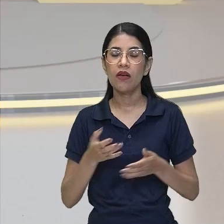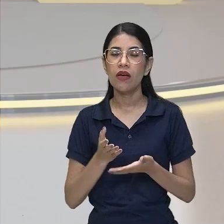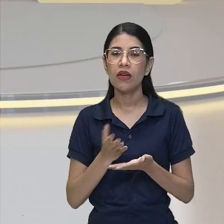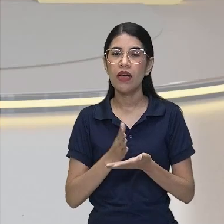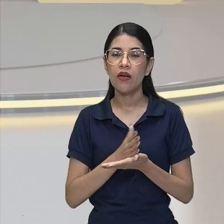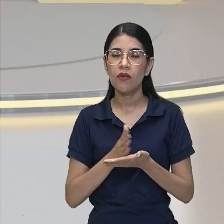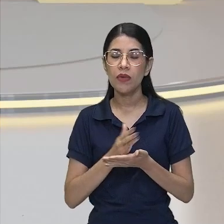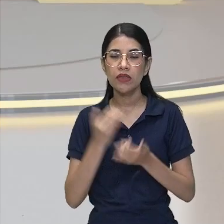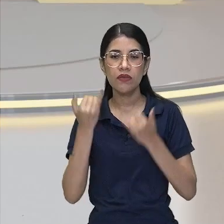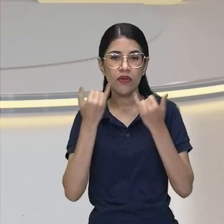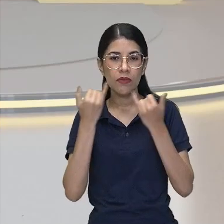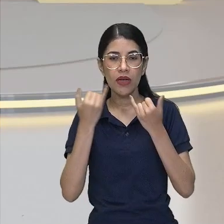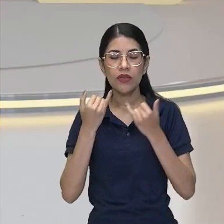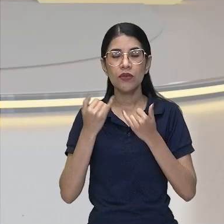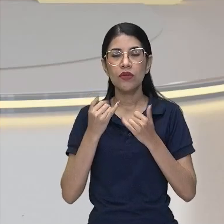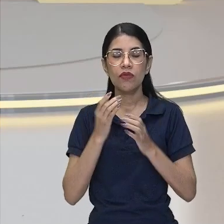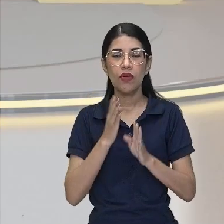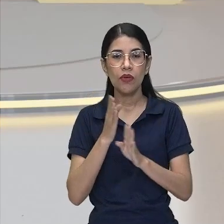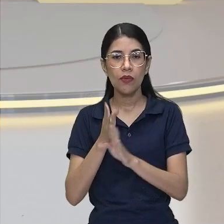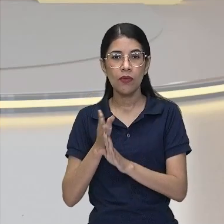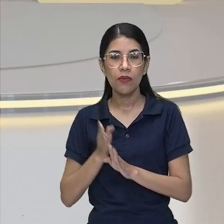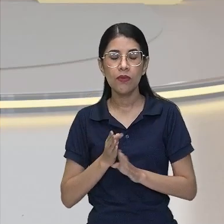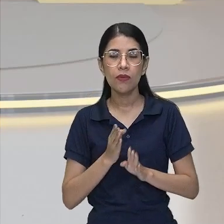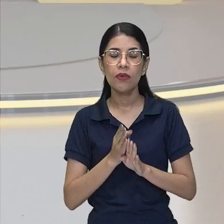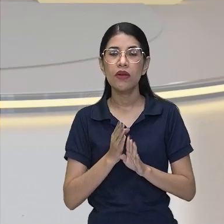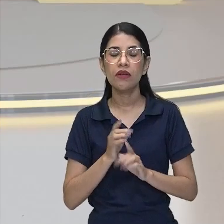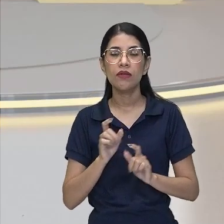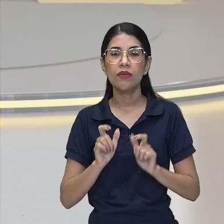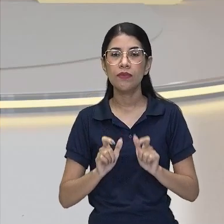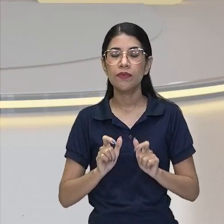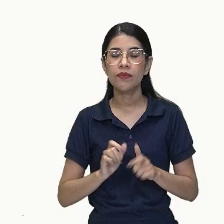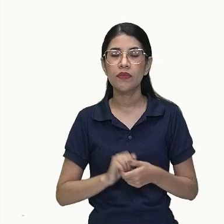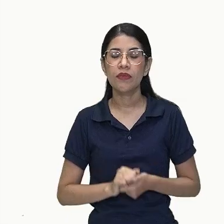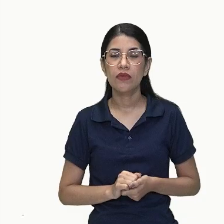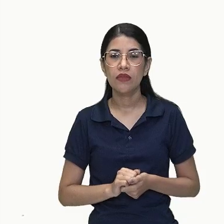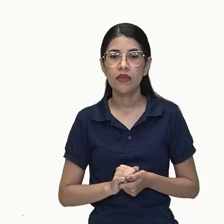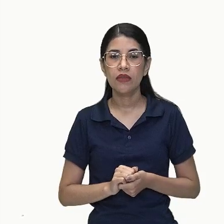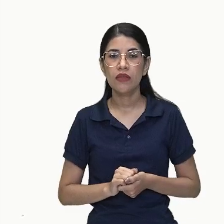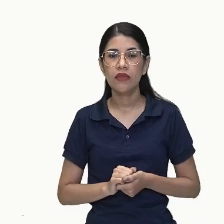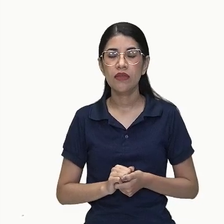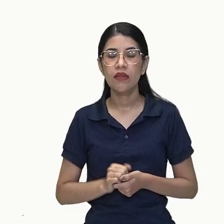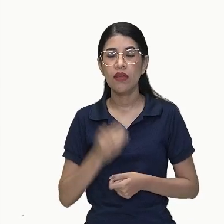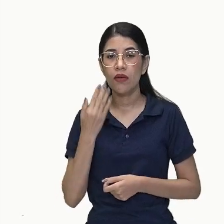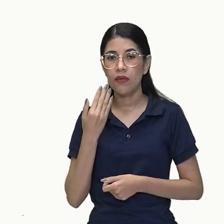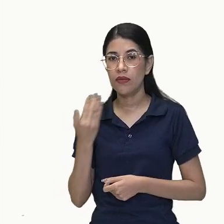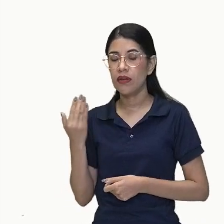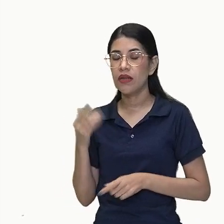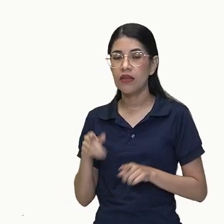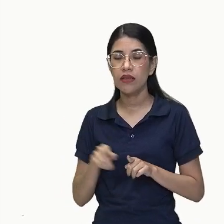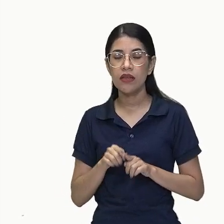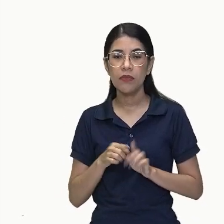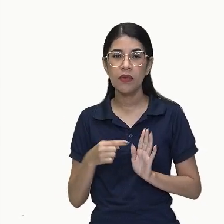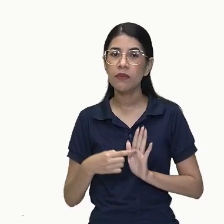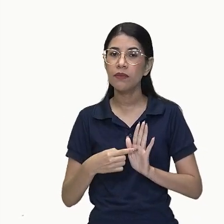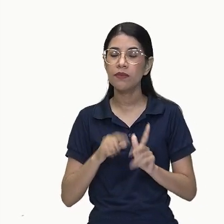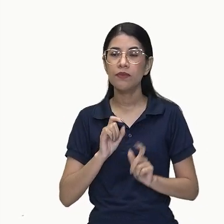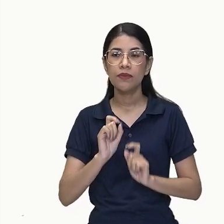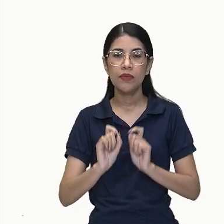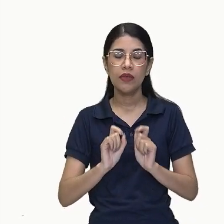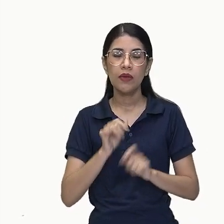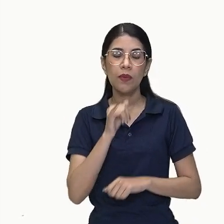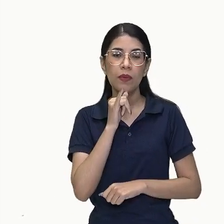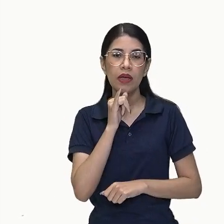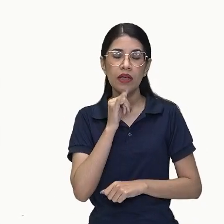dados, né, retirados aí de algumas fontes que também abordam aí, por exemplo,